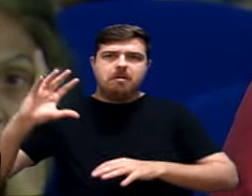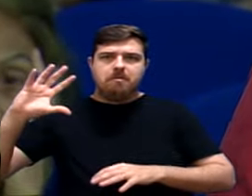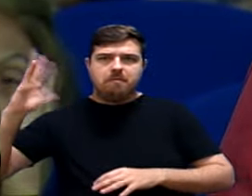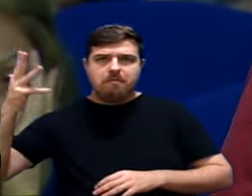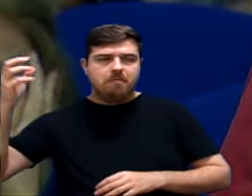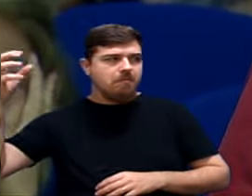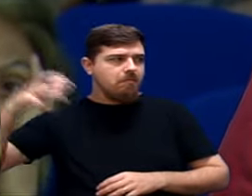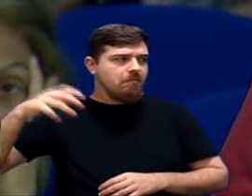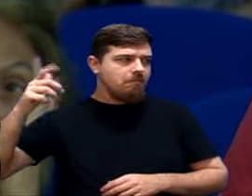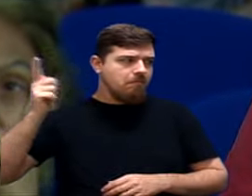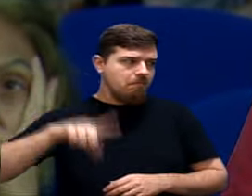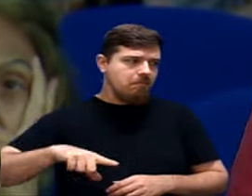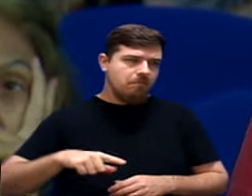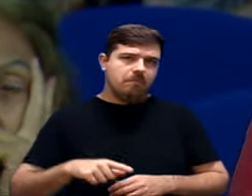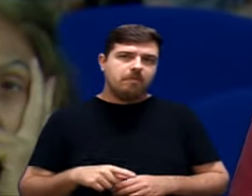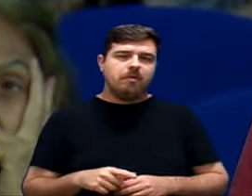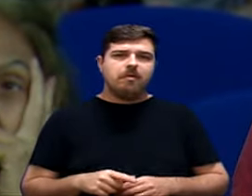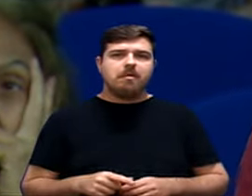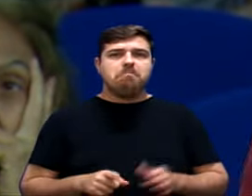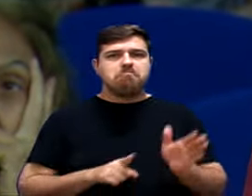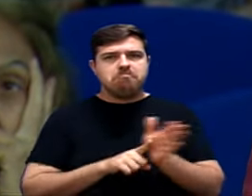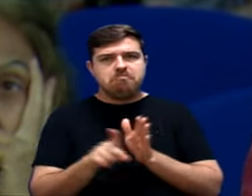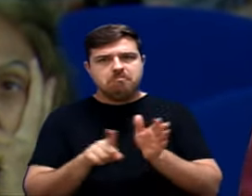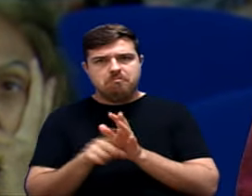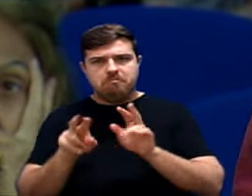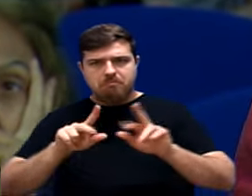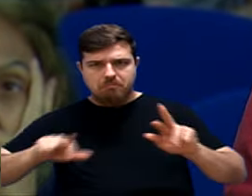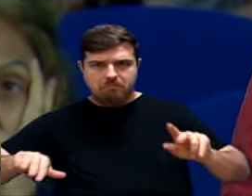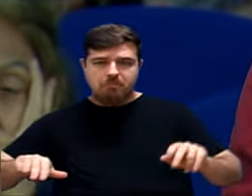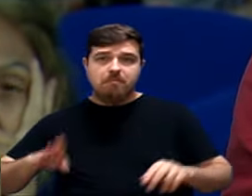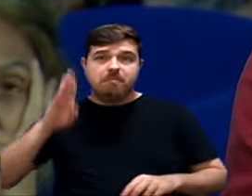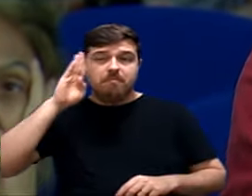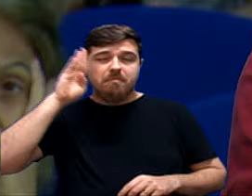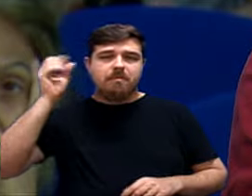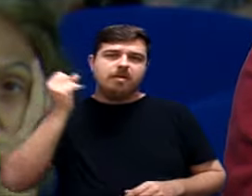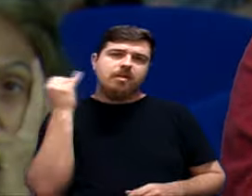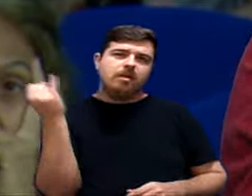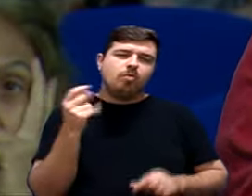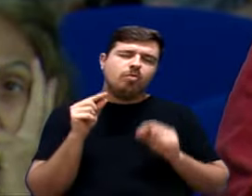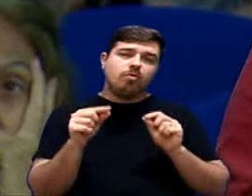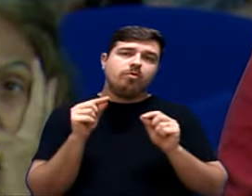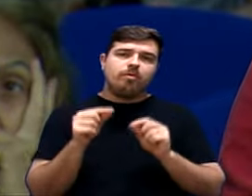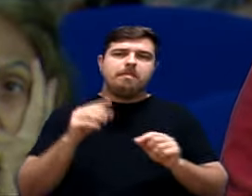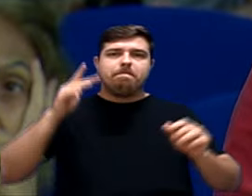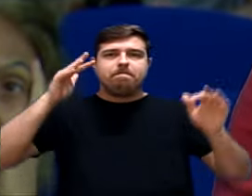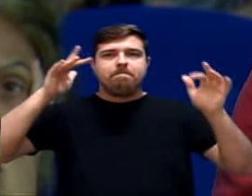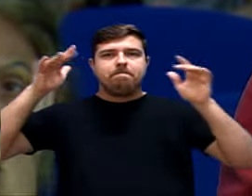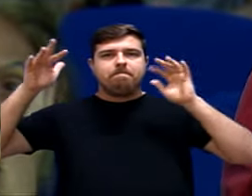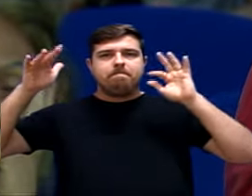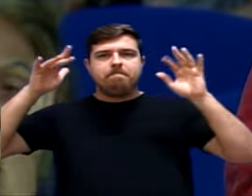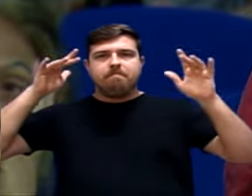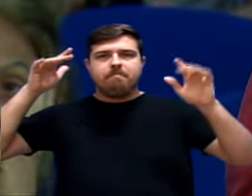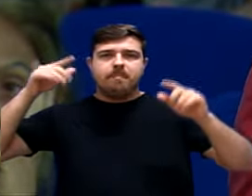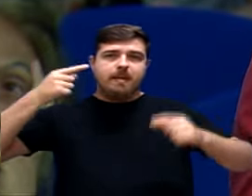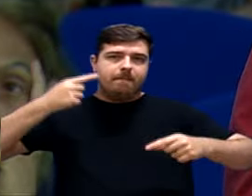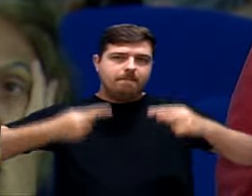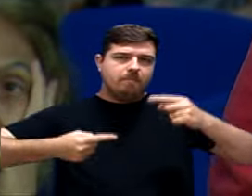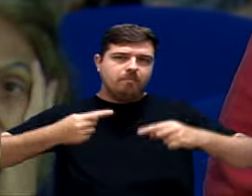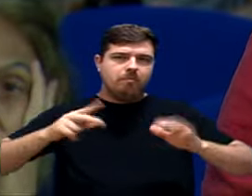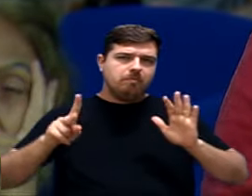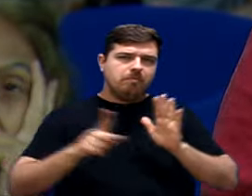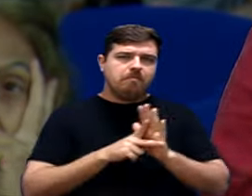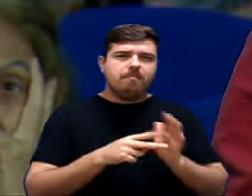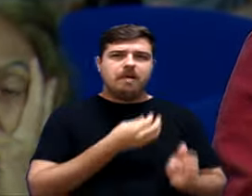eh queria pontuar algumas coisas primeiro acho que é importante a gente pensar como uma política de